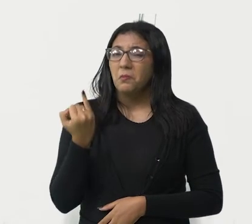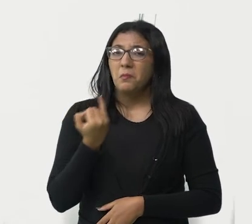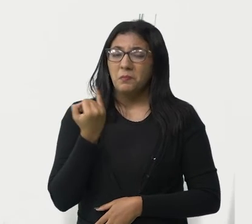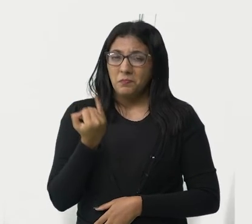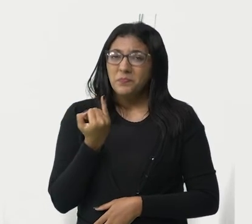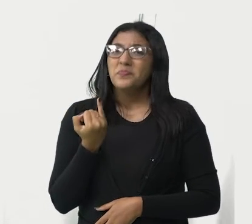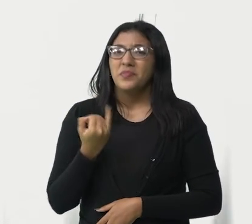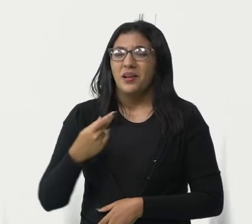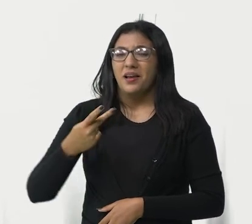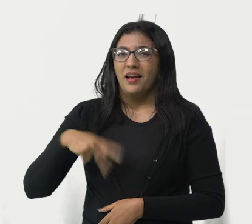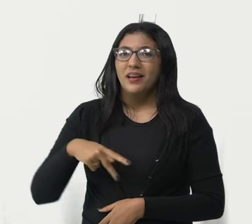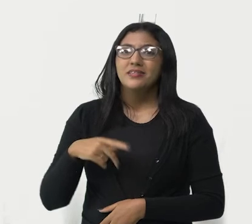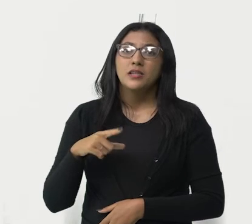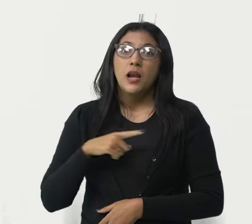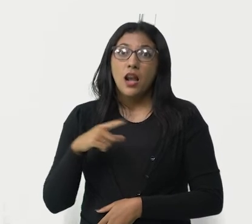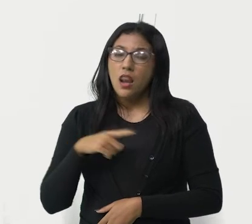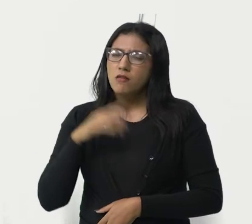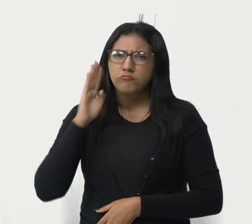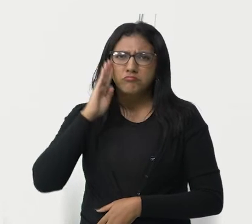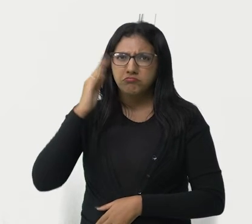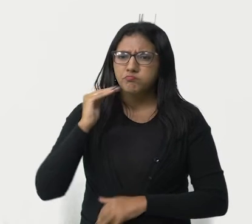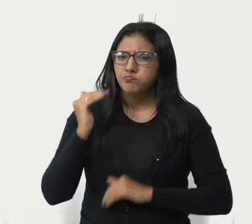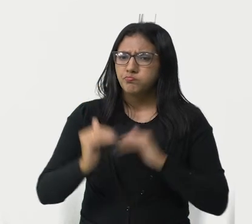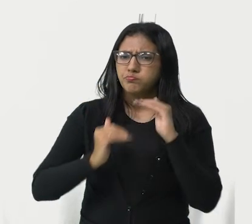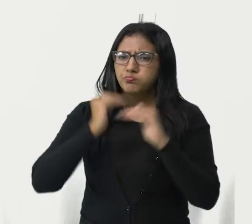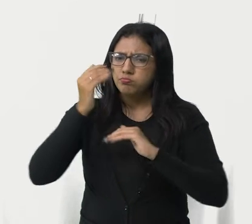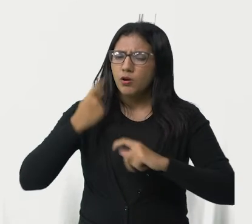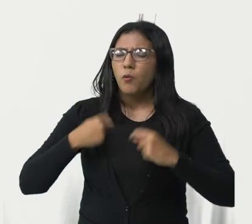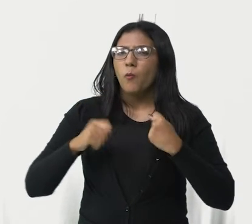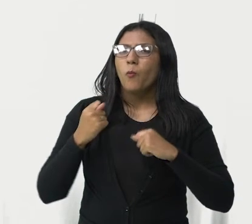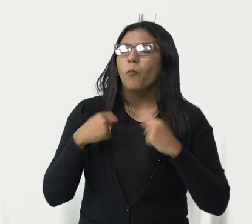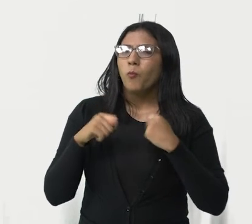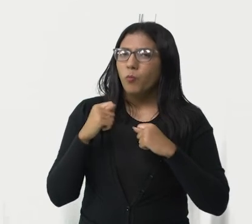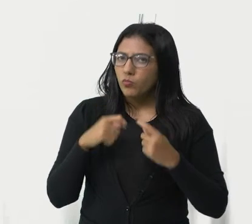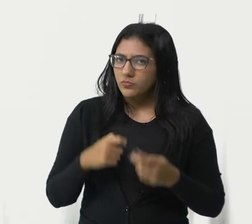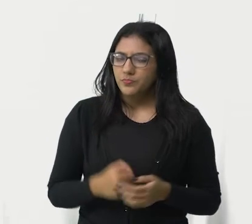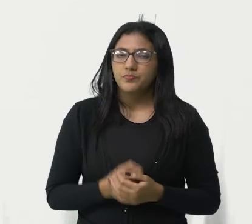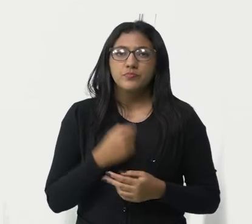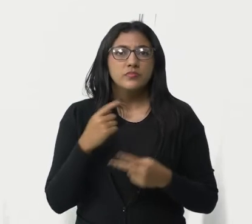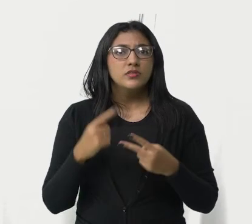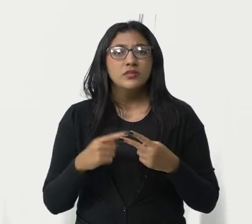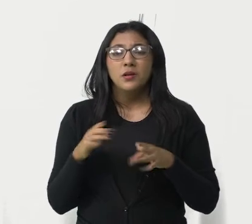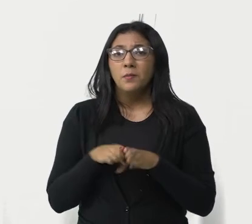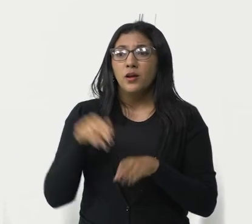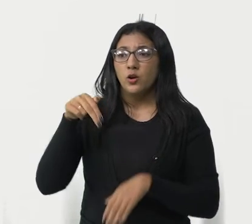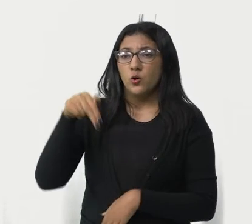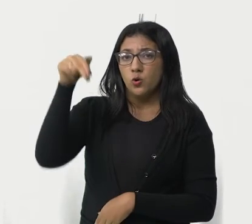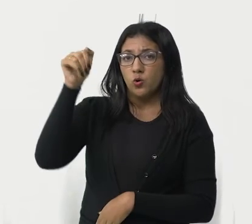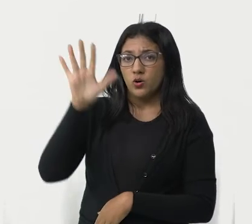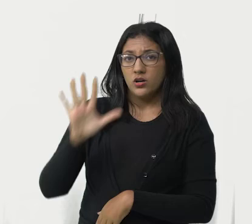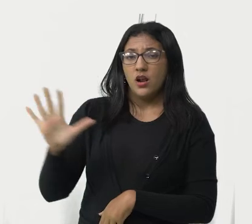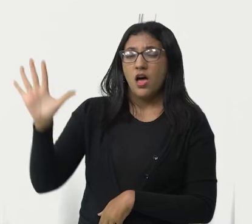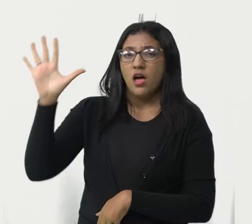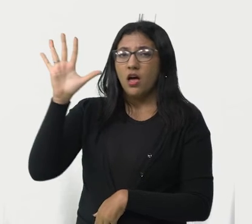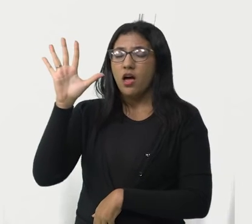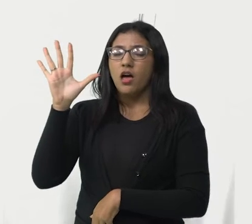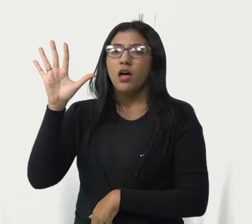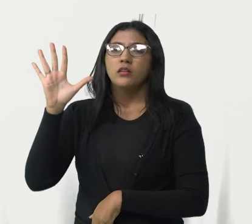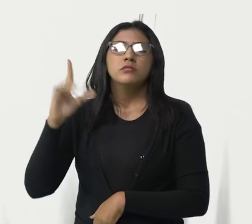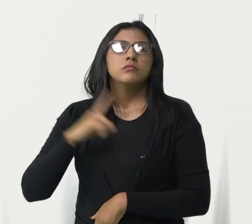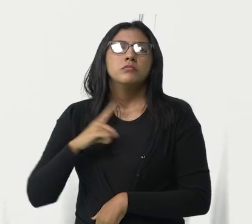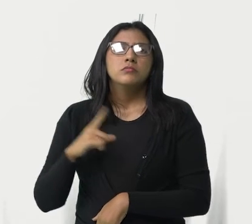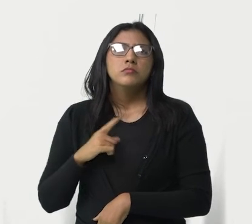para ocorrer esse desenvolvimento econômico. Além disso, no Nordeste, começa também o